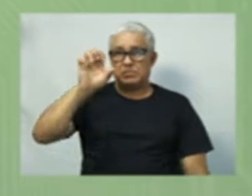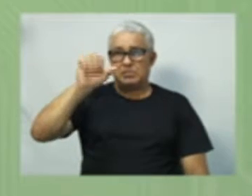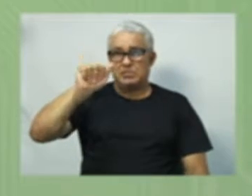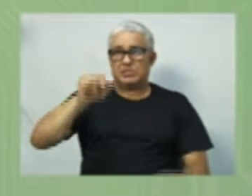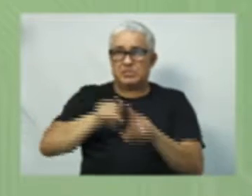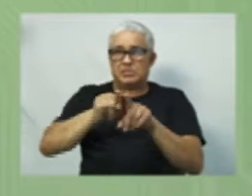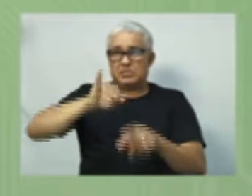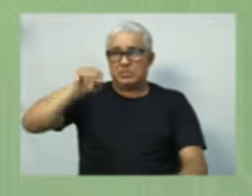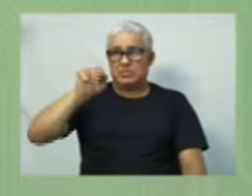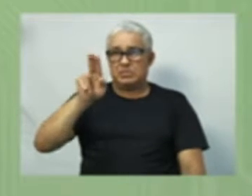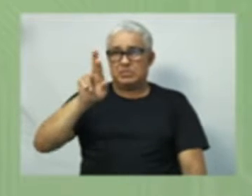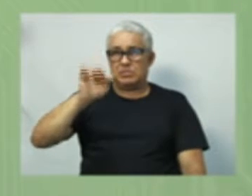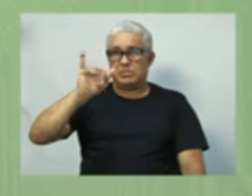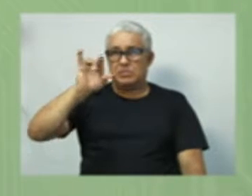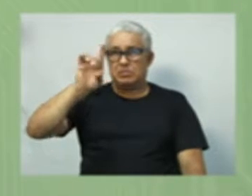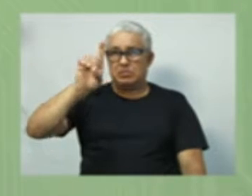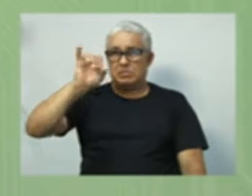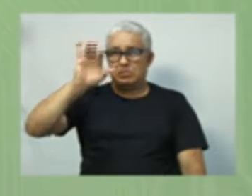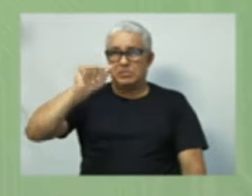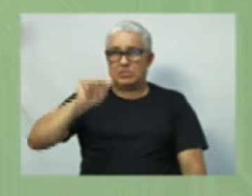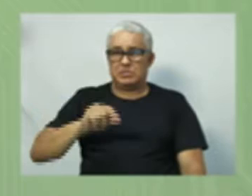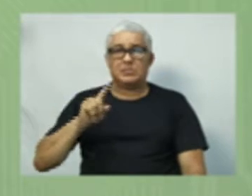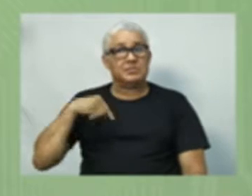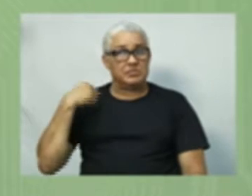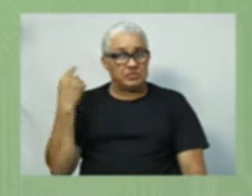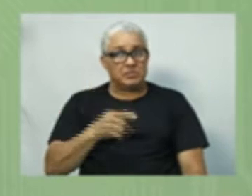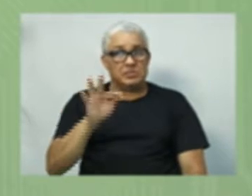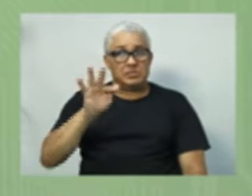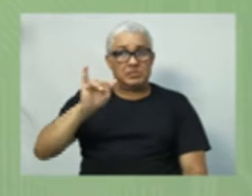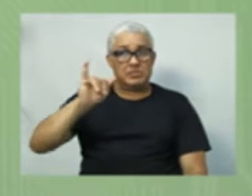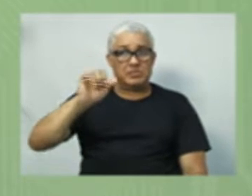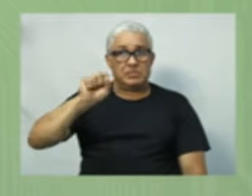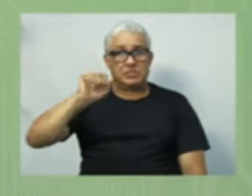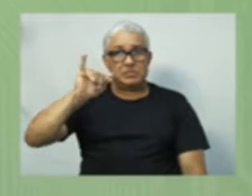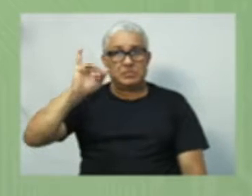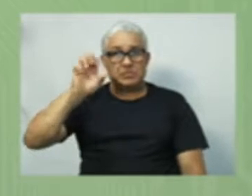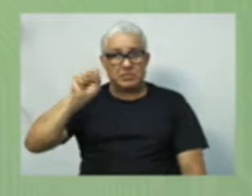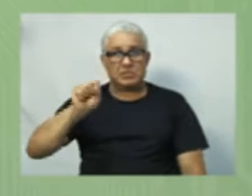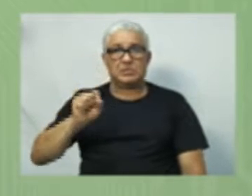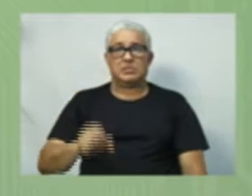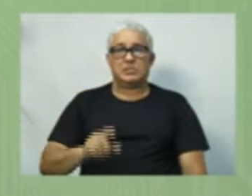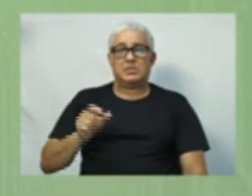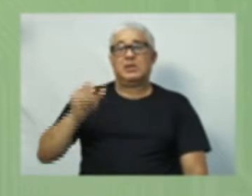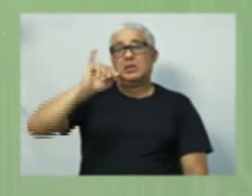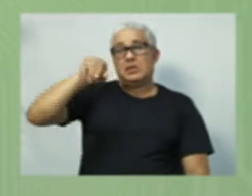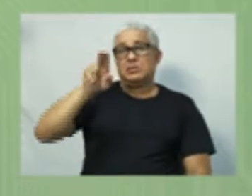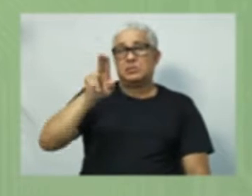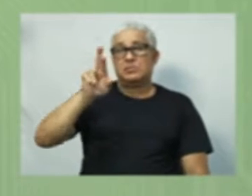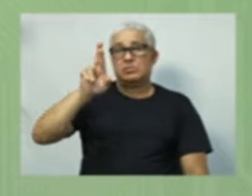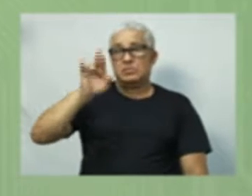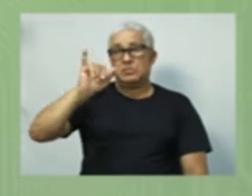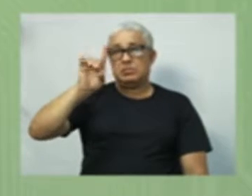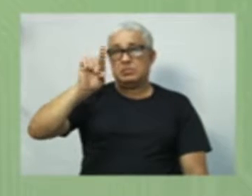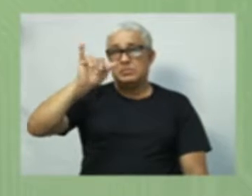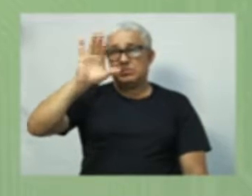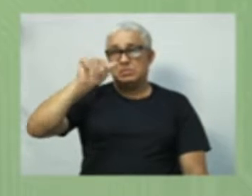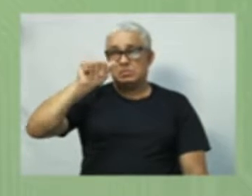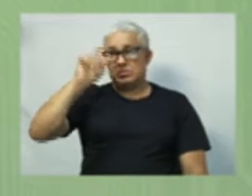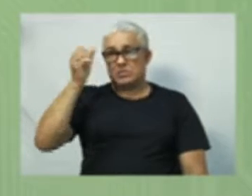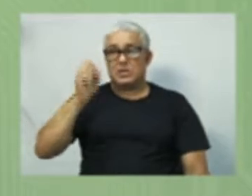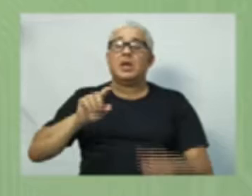física, quem são as pessoas físicas? Somos nós, réis mortais. E as pessoas jurídicas? Empresas, né?